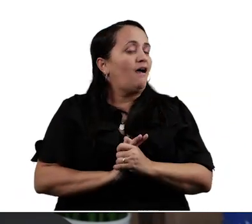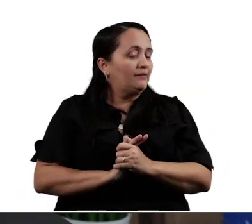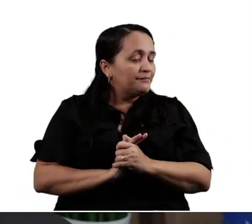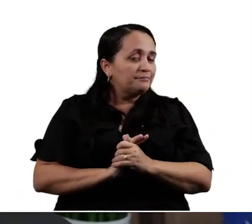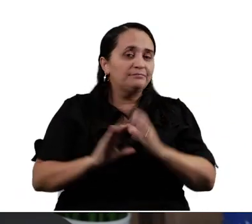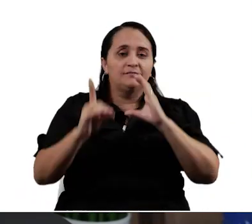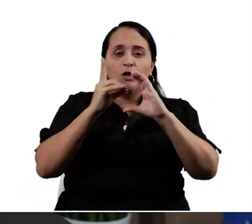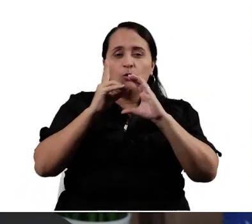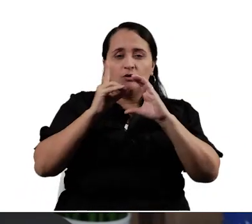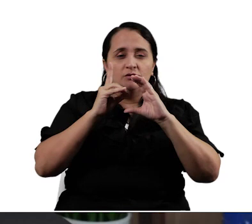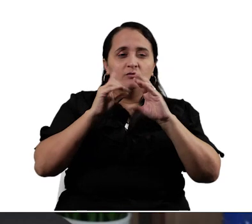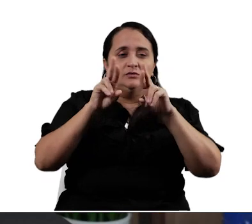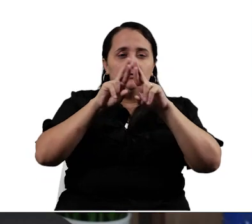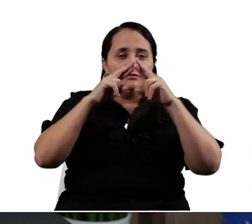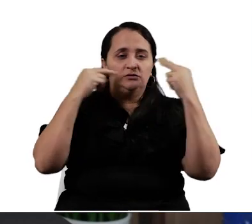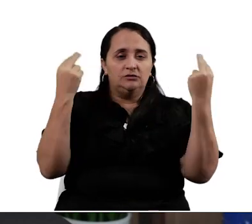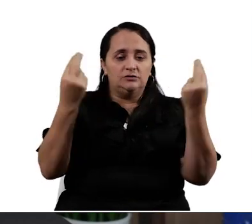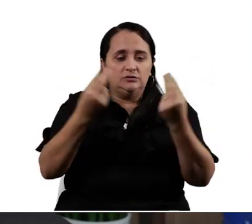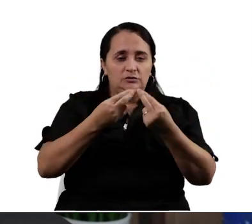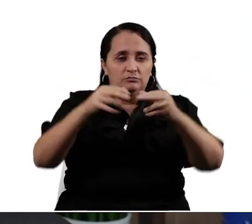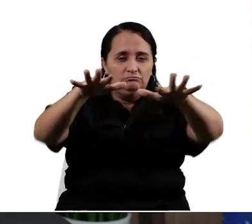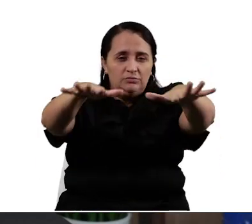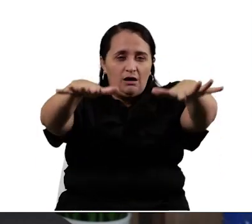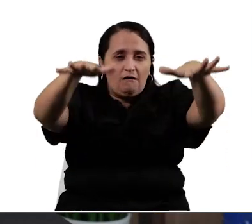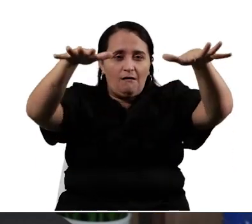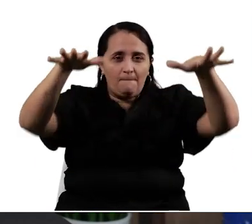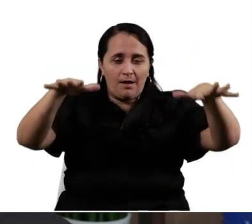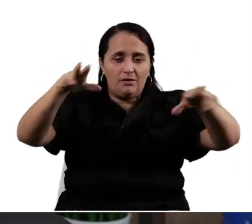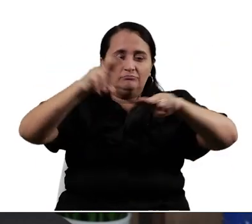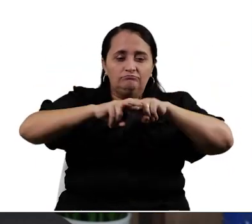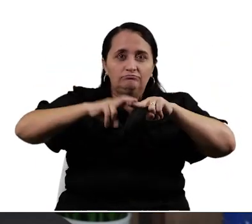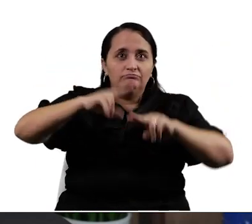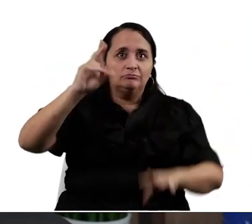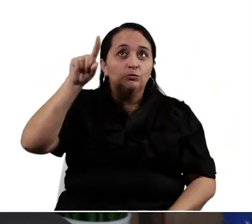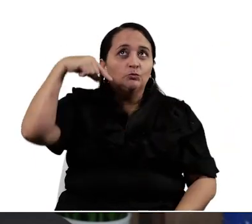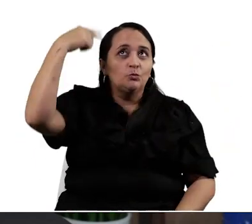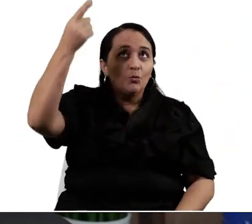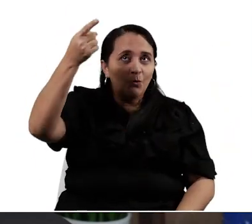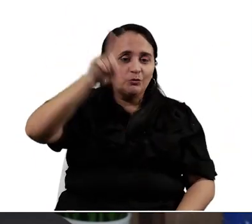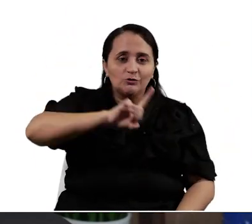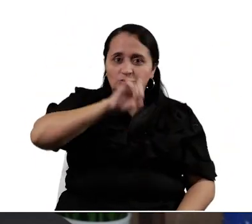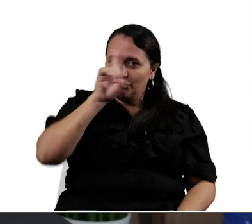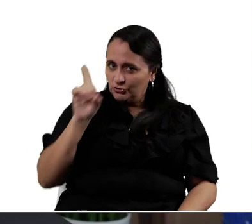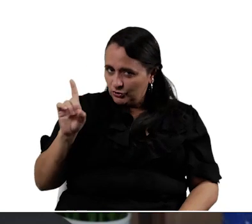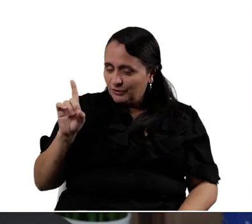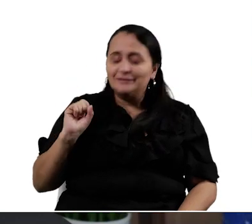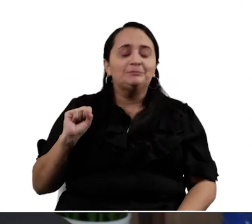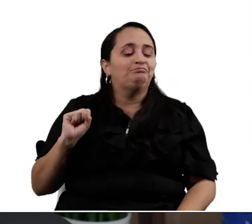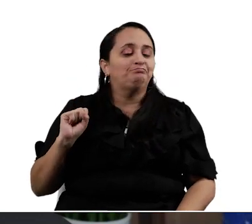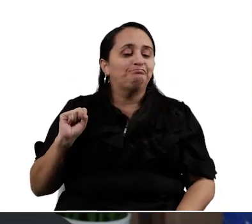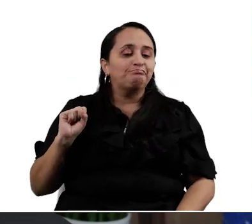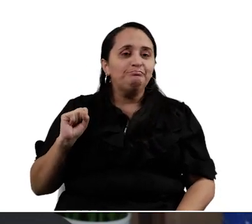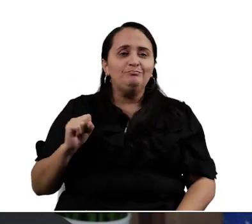as crianças da escola lá no pátio, né? No dia seguinte, ela reuniu todo mundo e convidou